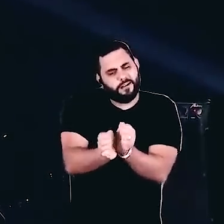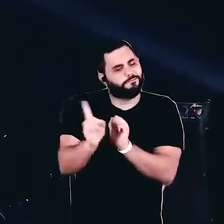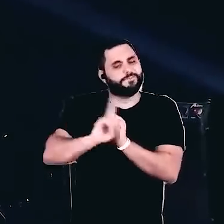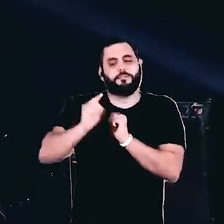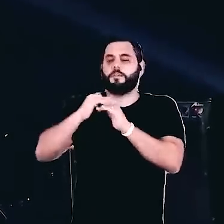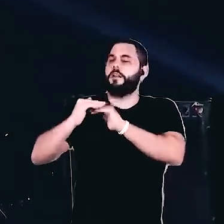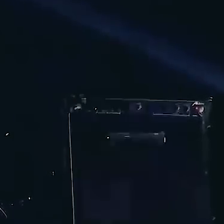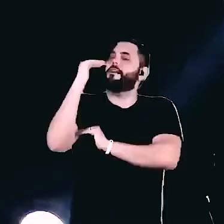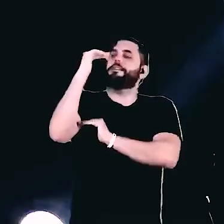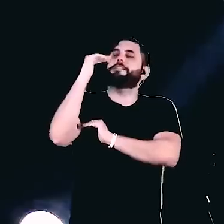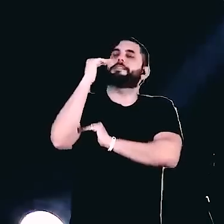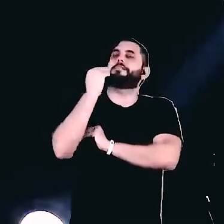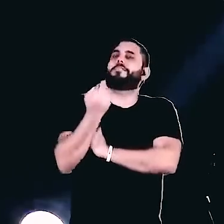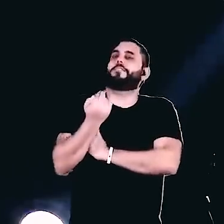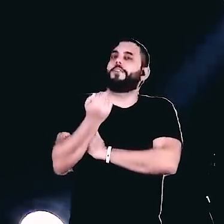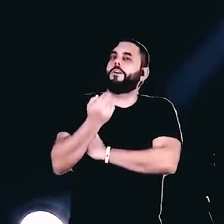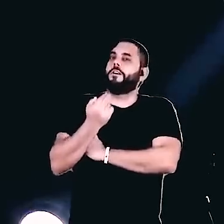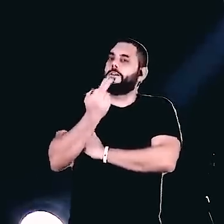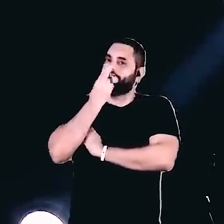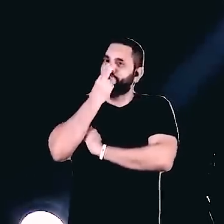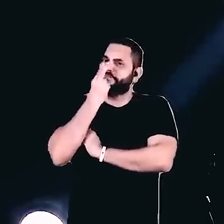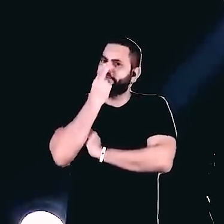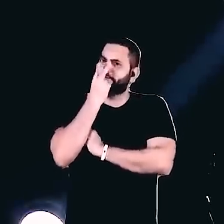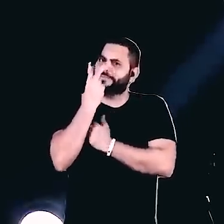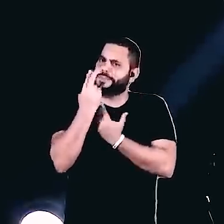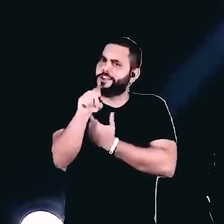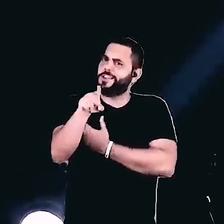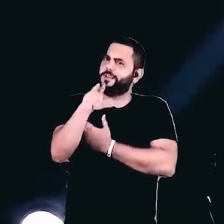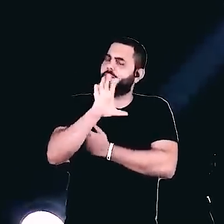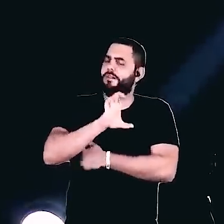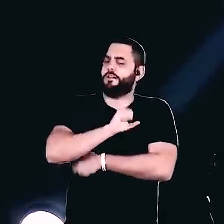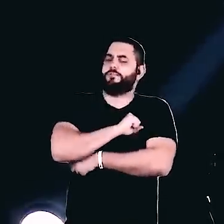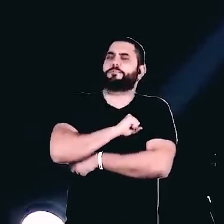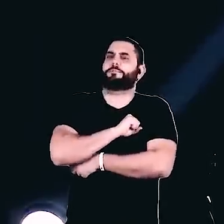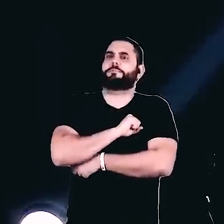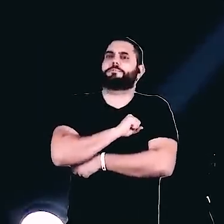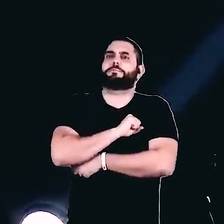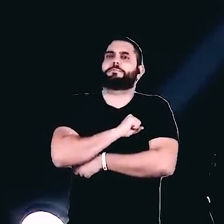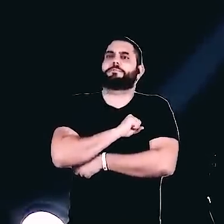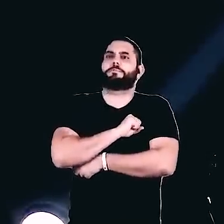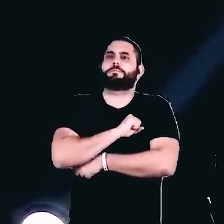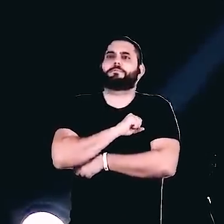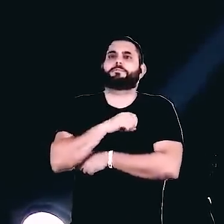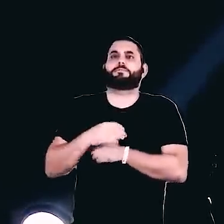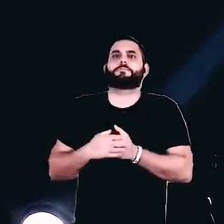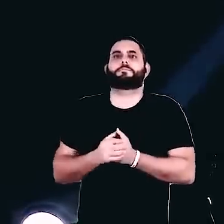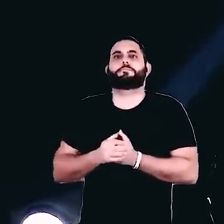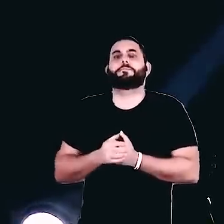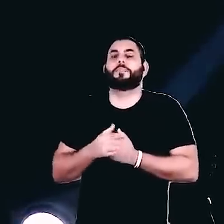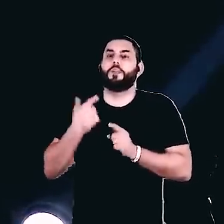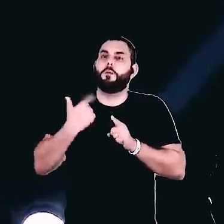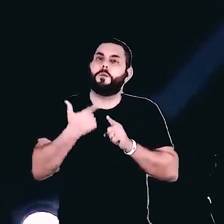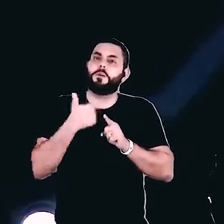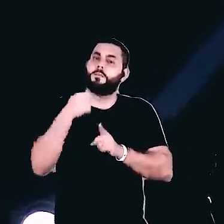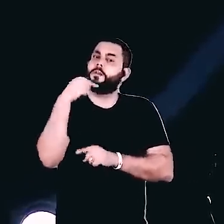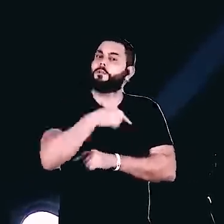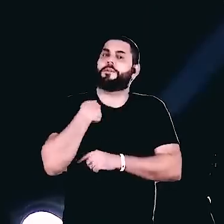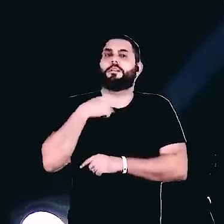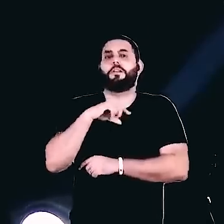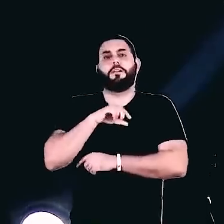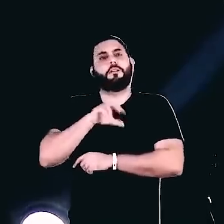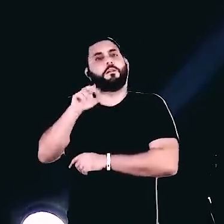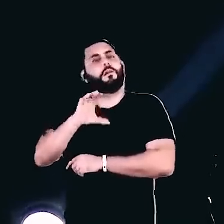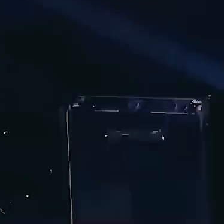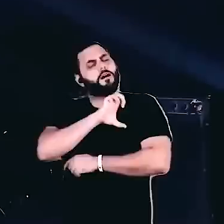de escravo, como irmão amado. Fala comigo, irmão amado. Para mim, ele é um irmão muito amado, e ainda mais